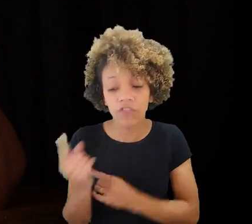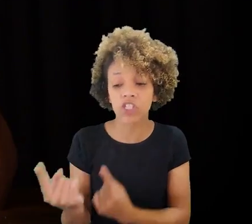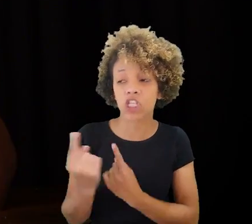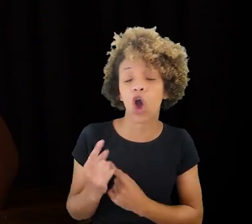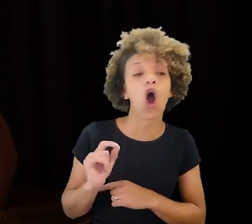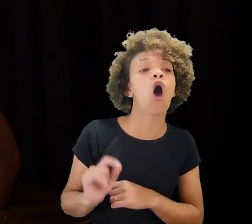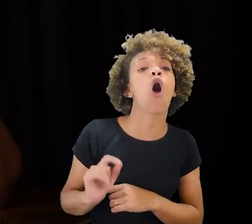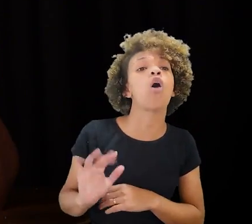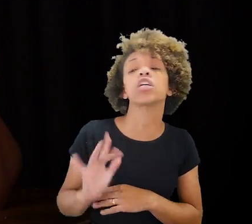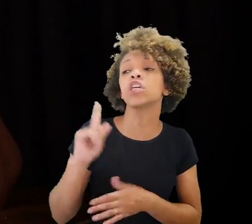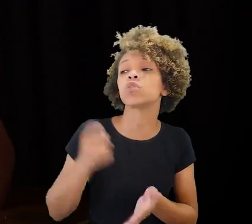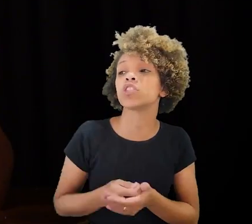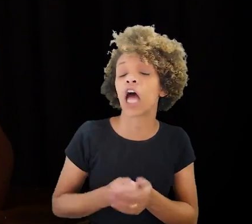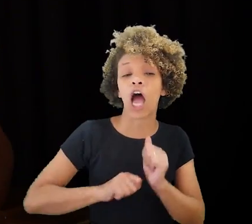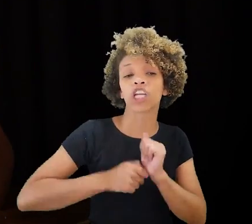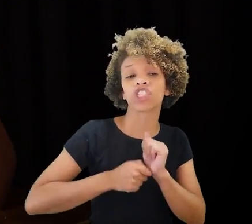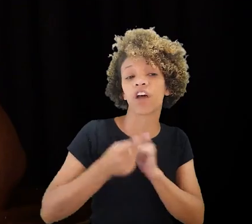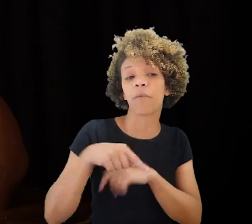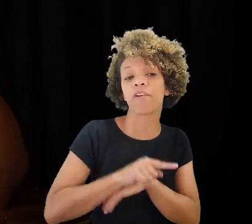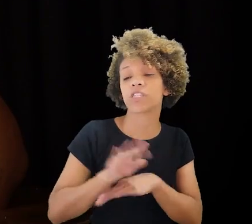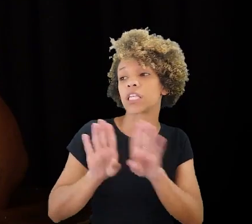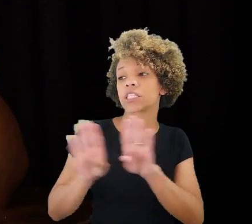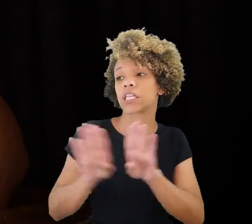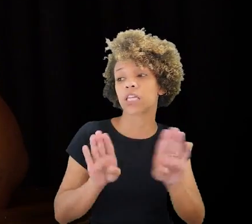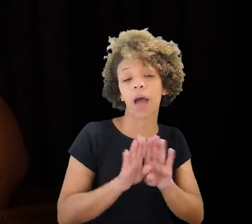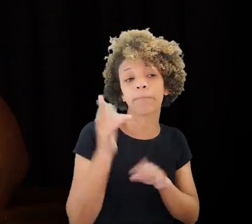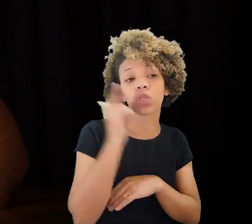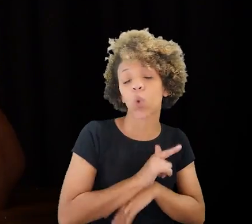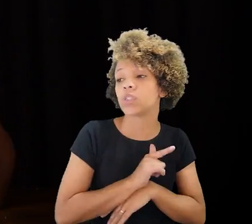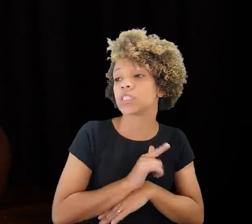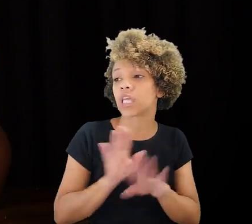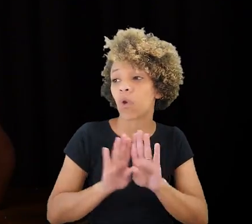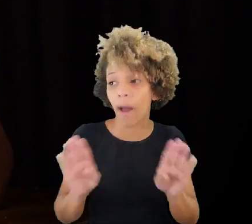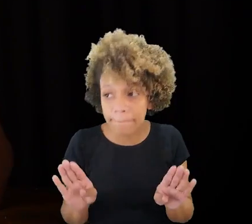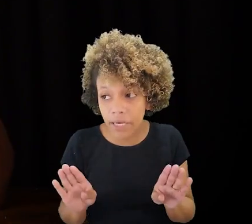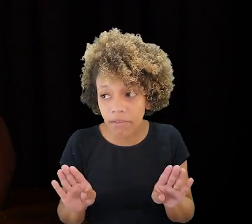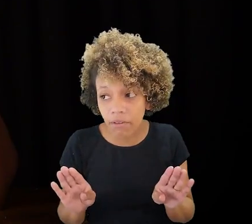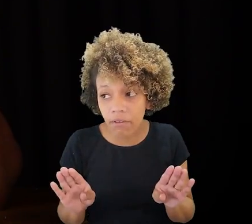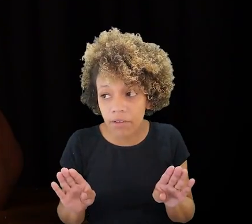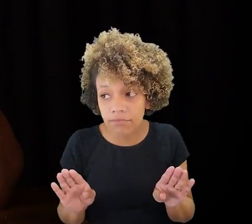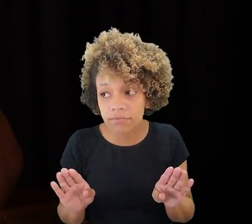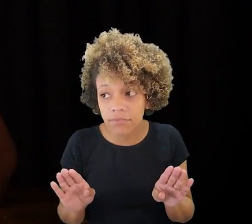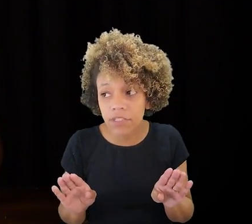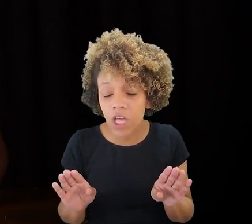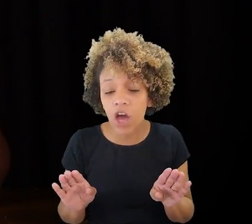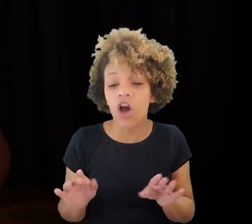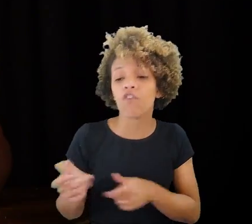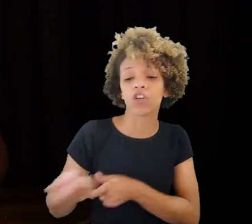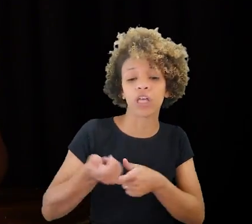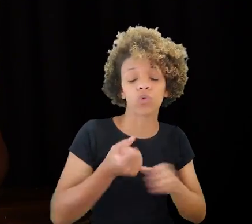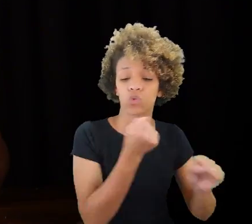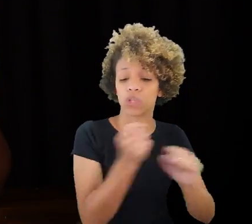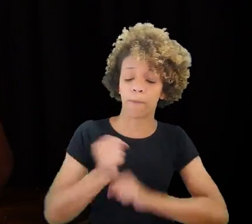vieram e falou assim ó o negócio é o seguinte eu vou dar chave para vocês vocês abrem as células que não conseguiram abrir se vou vou dar o o